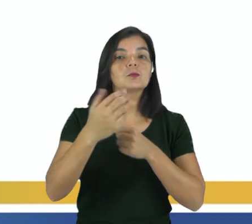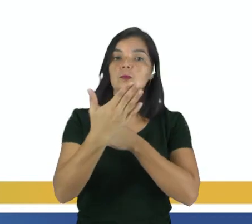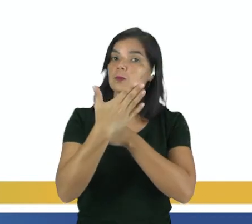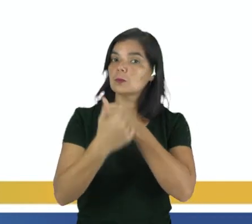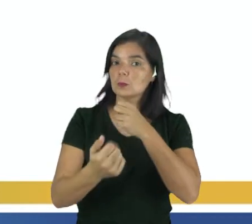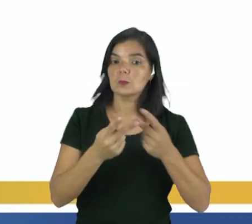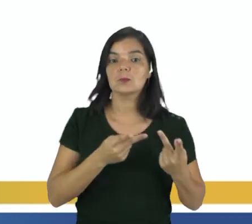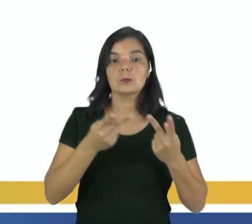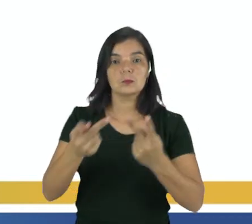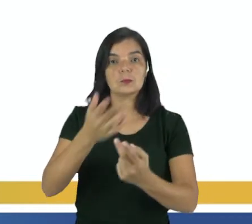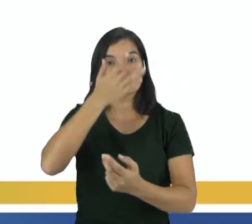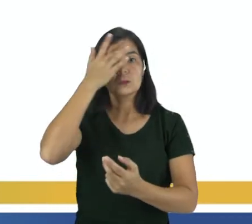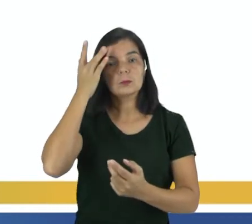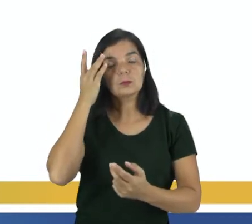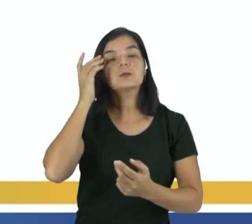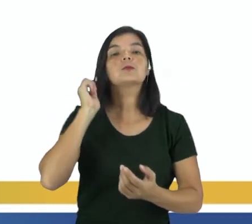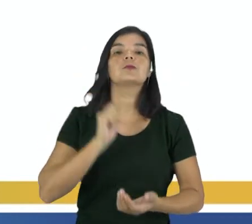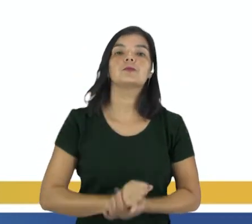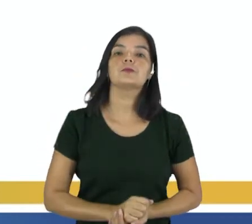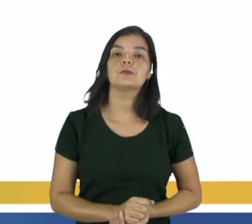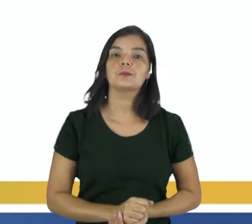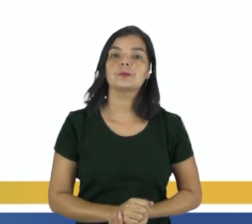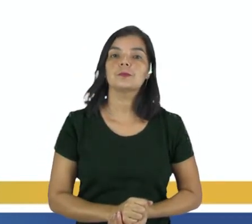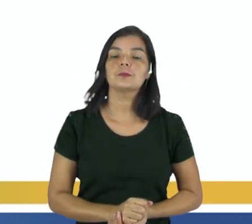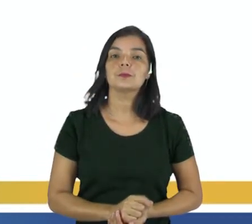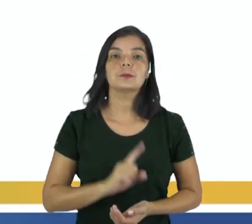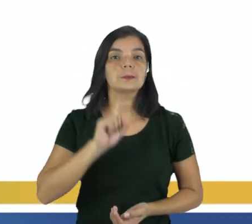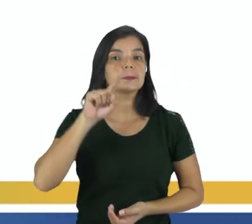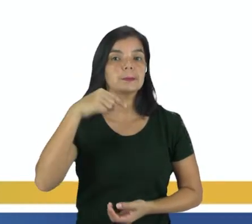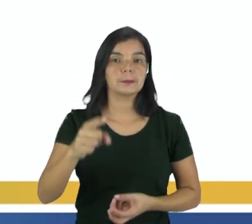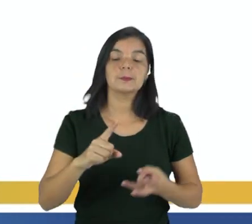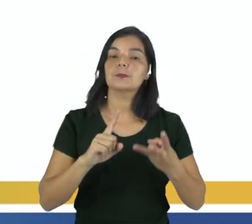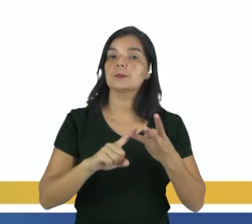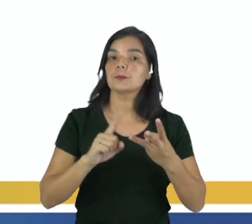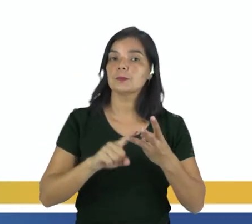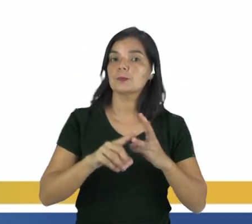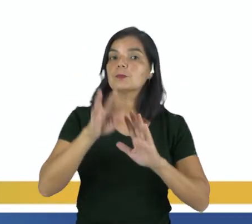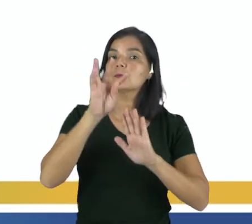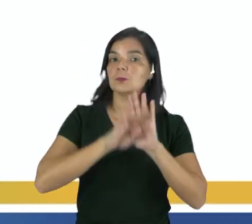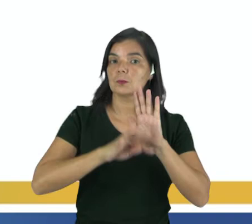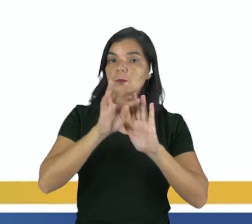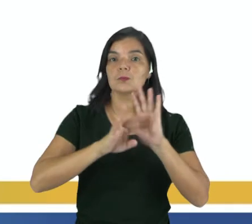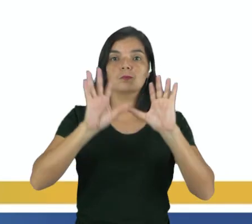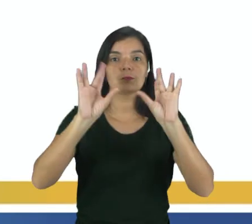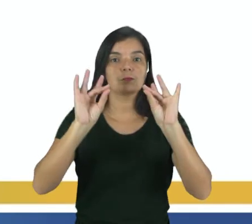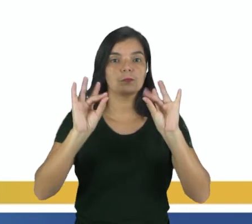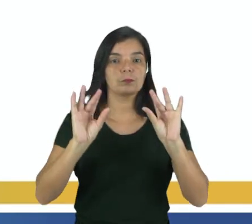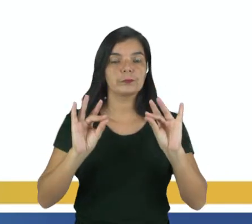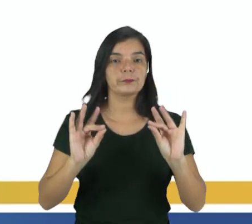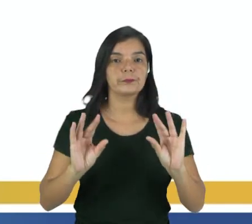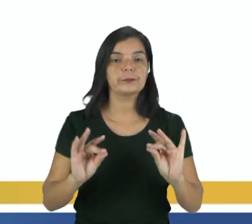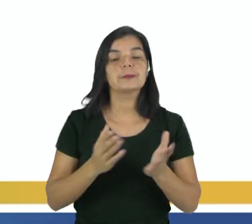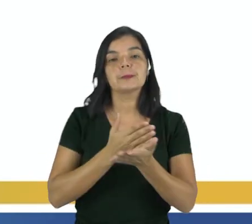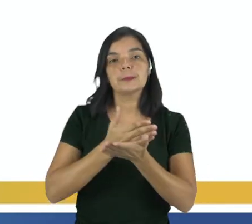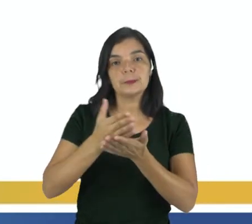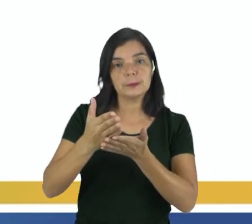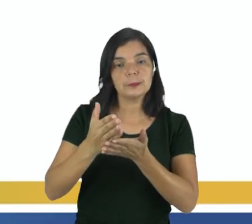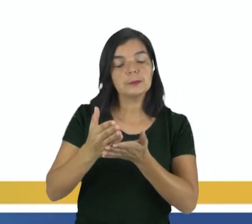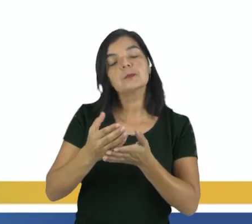vai se dirigir ao destinatário. Nas outras linhas, nós temos o corpo do texto, que no início